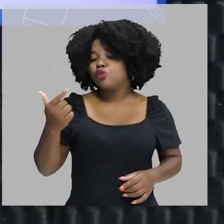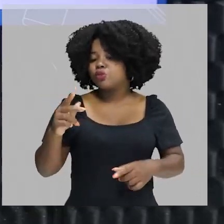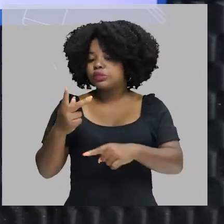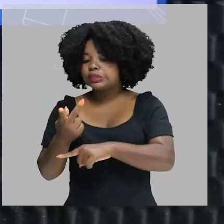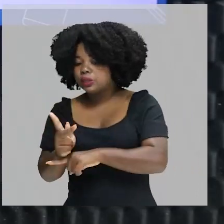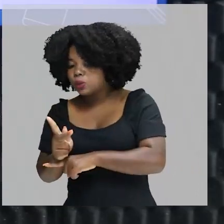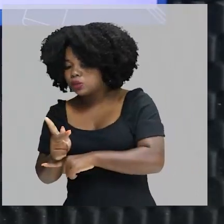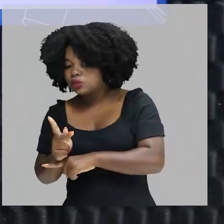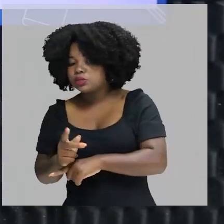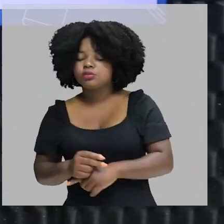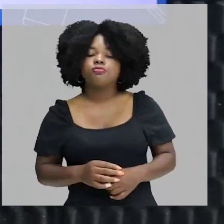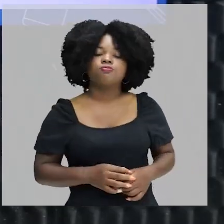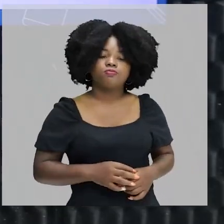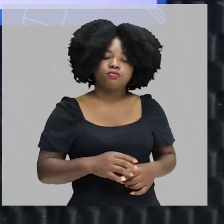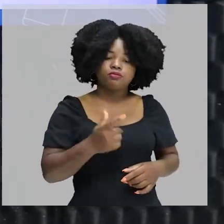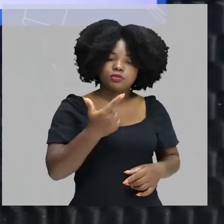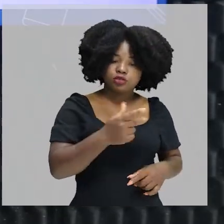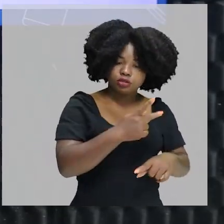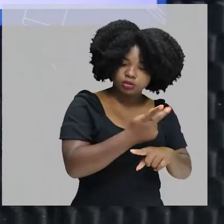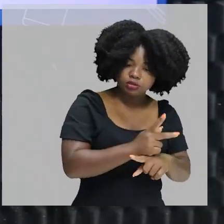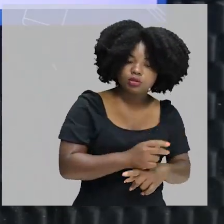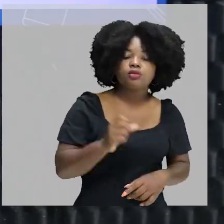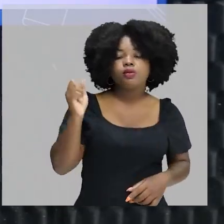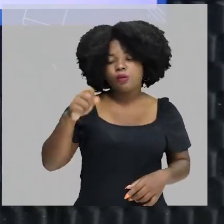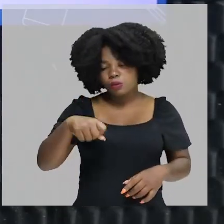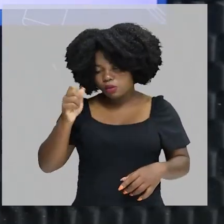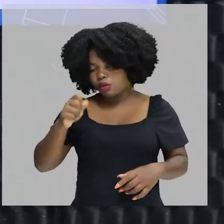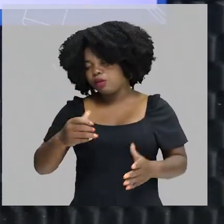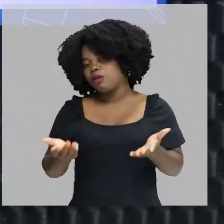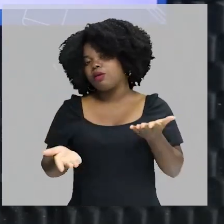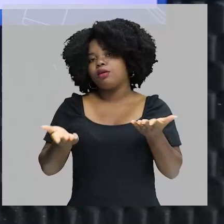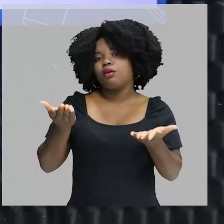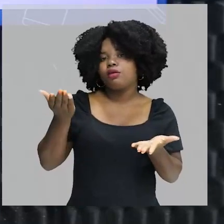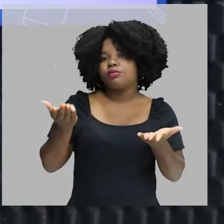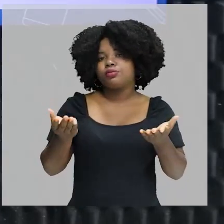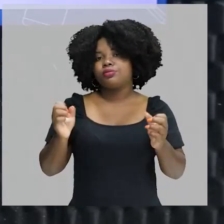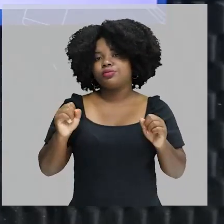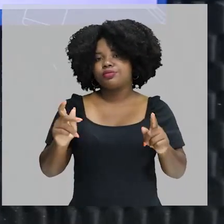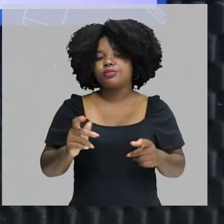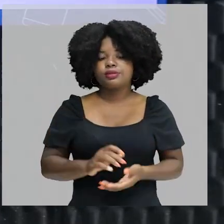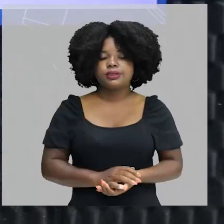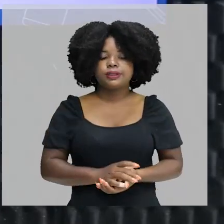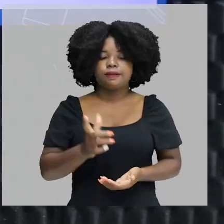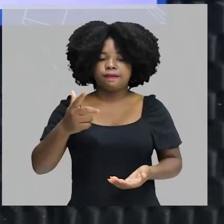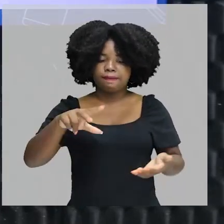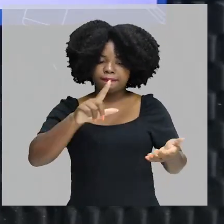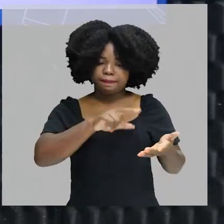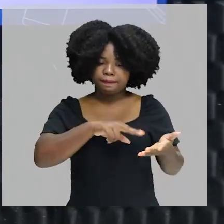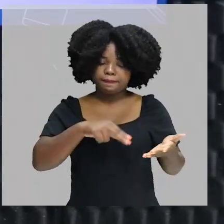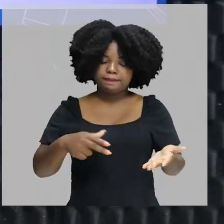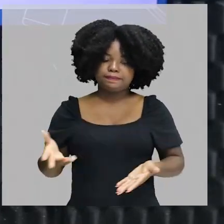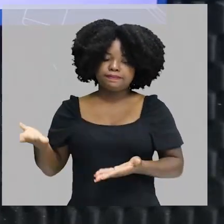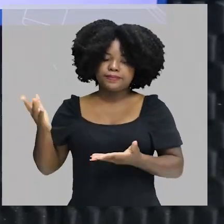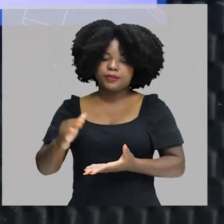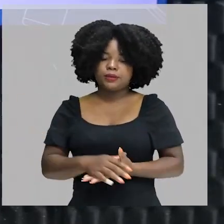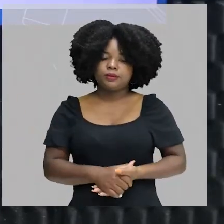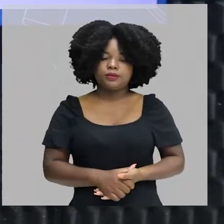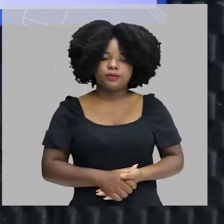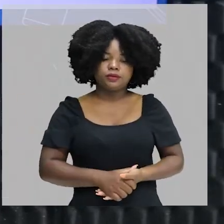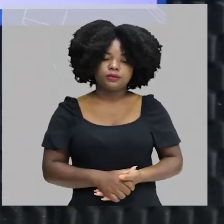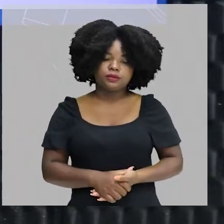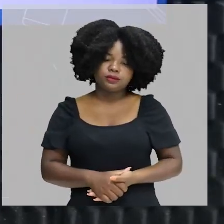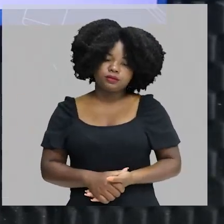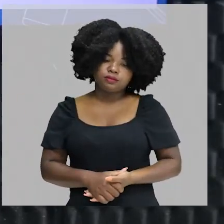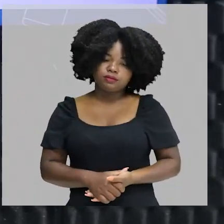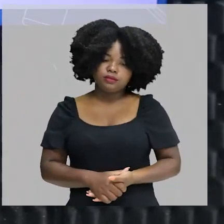hidrogênios, 2 hidrogênios. Então, sim, a equação já está balanceada. Ao se reagirem